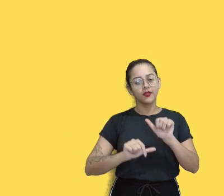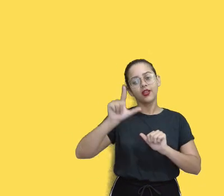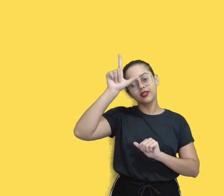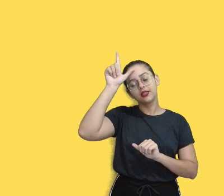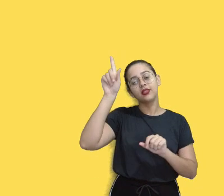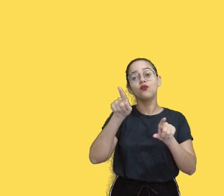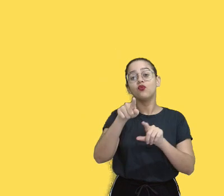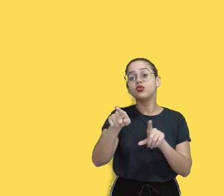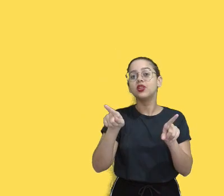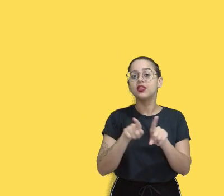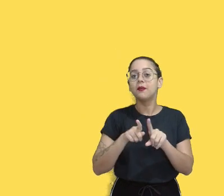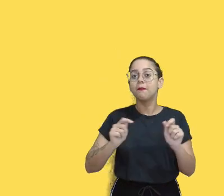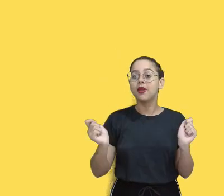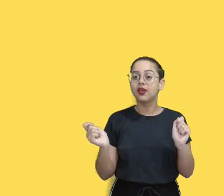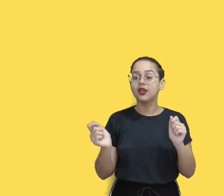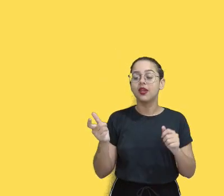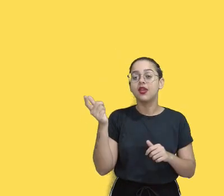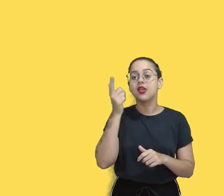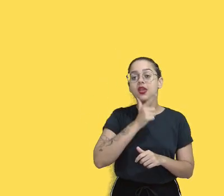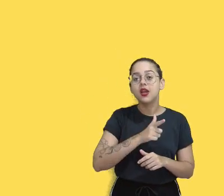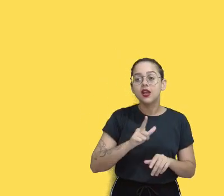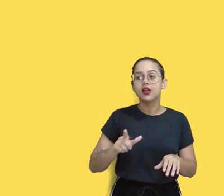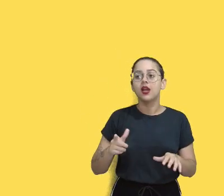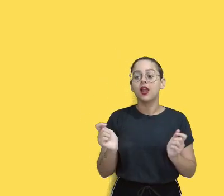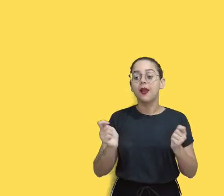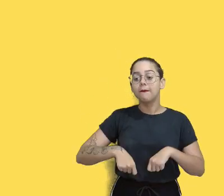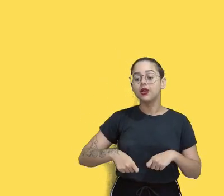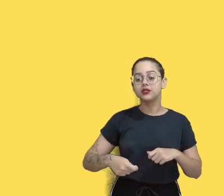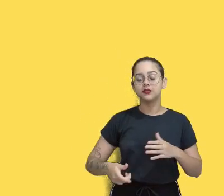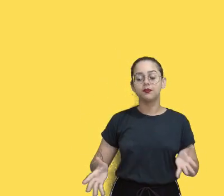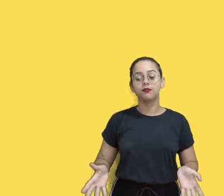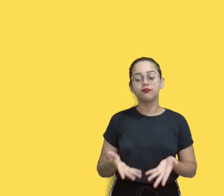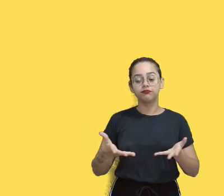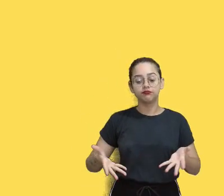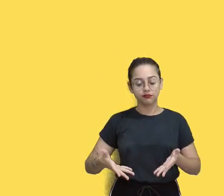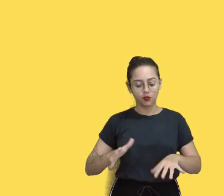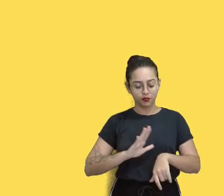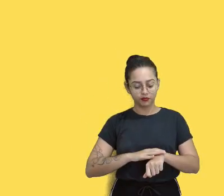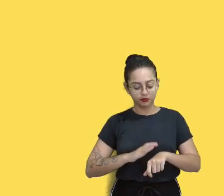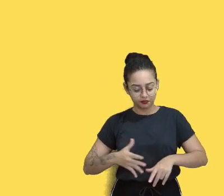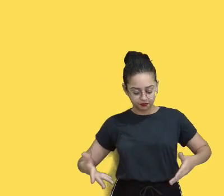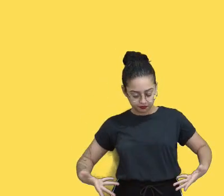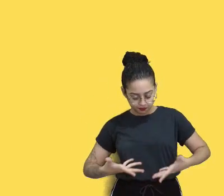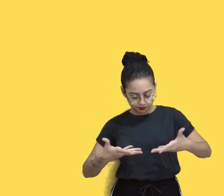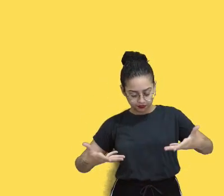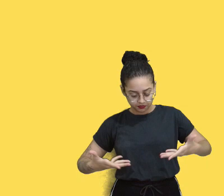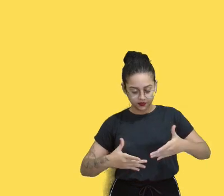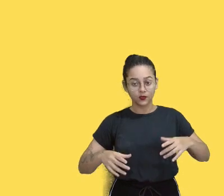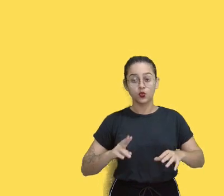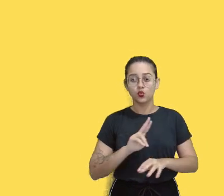ganha a capacidade de motivar a si mesmo, a chamada autoliderança e a chance de